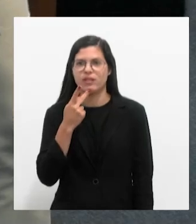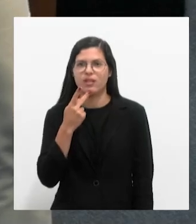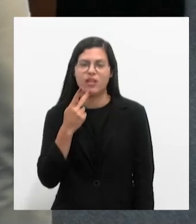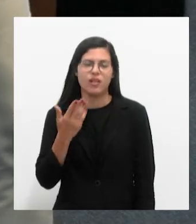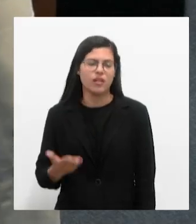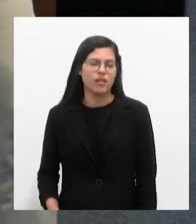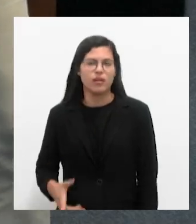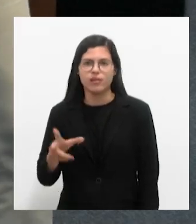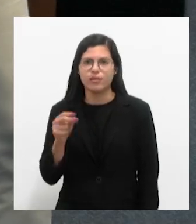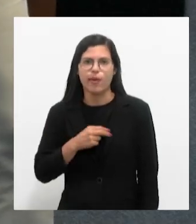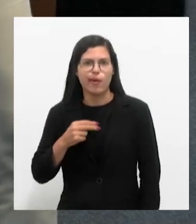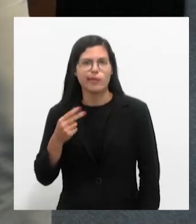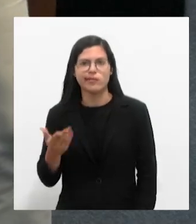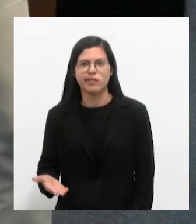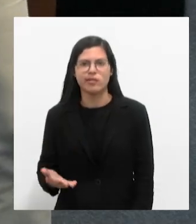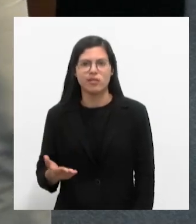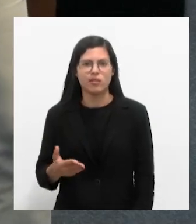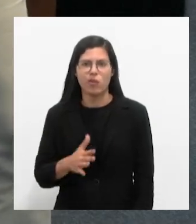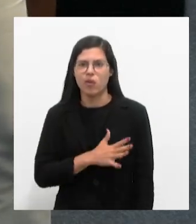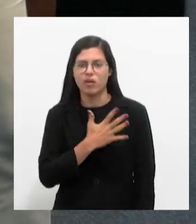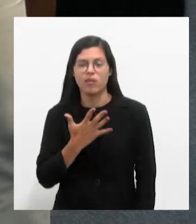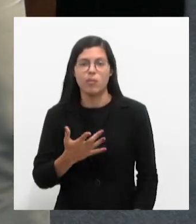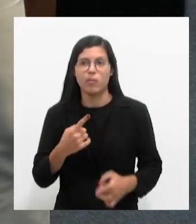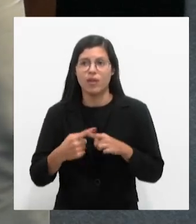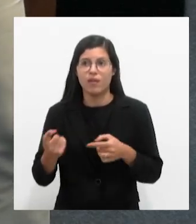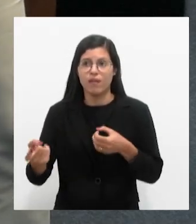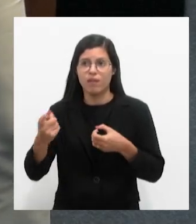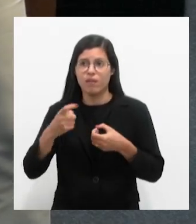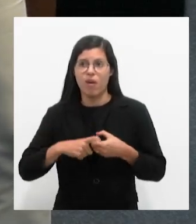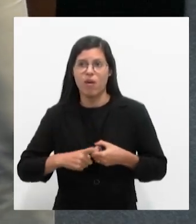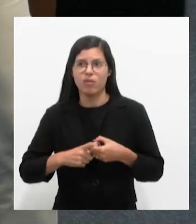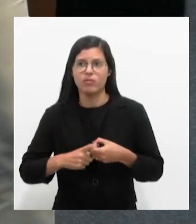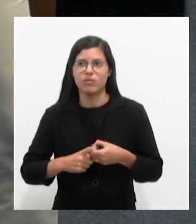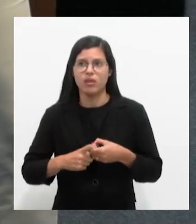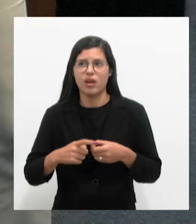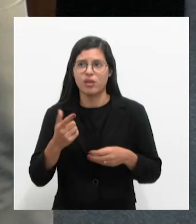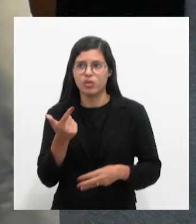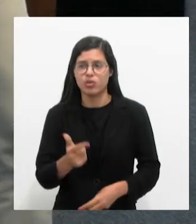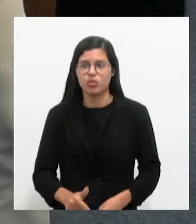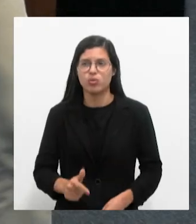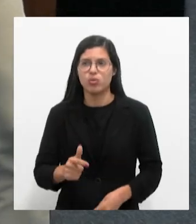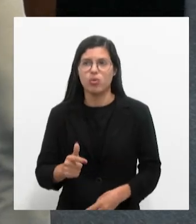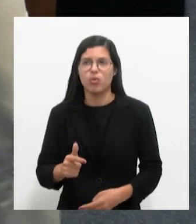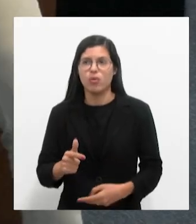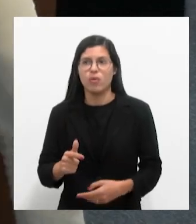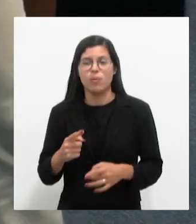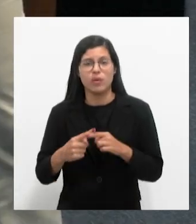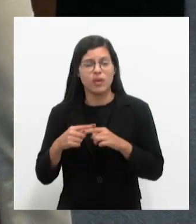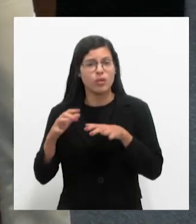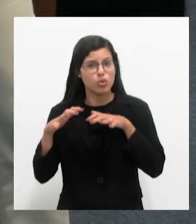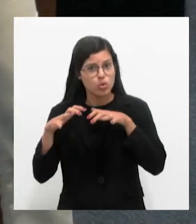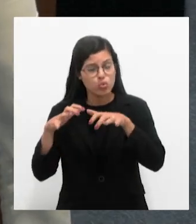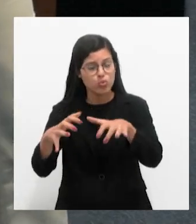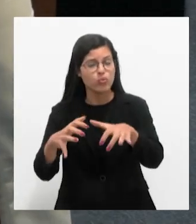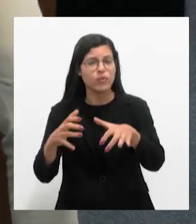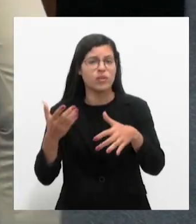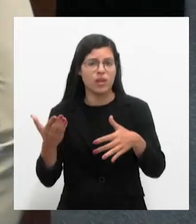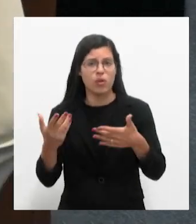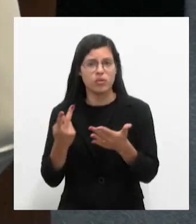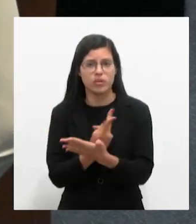volta, aí tramita de novo, as chuvas já estão aí, as catástrofes vão chegar, porque, infelizmente,